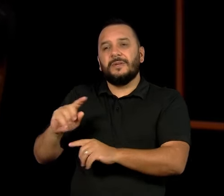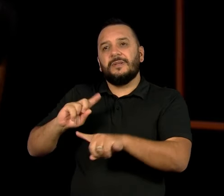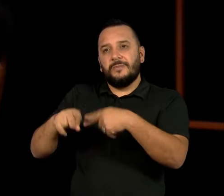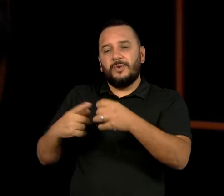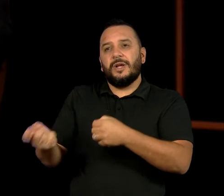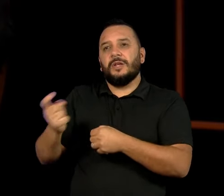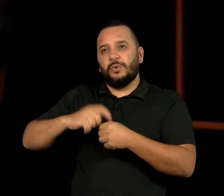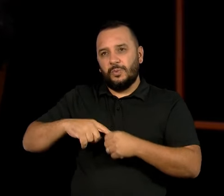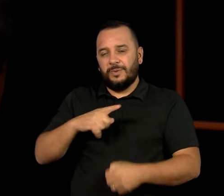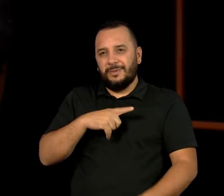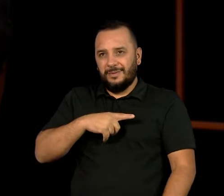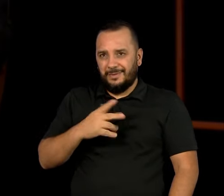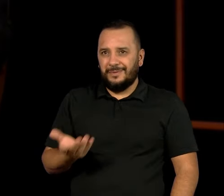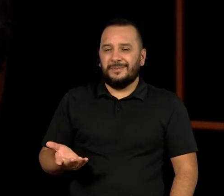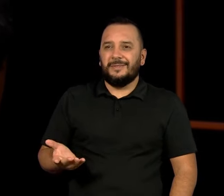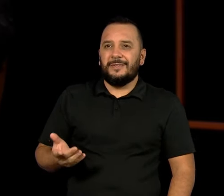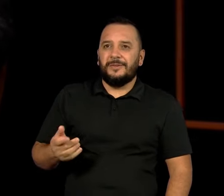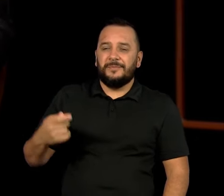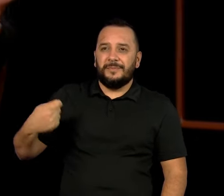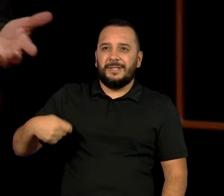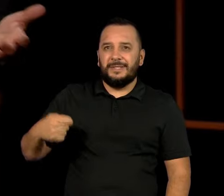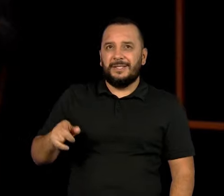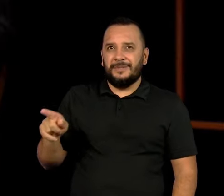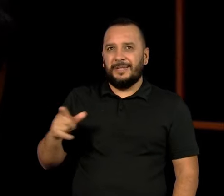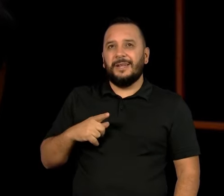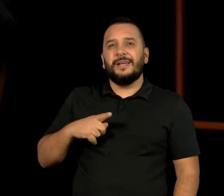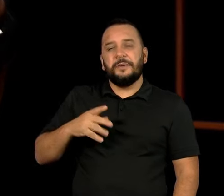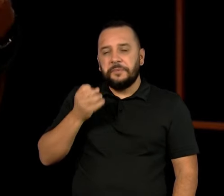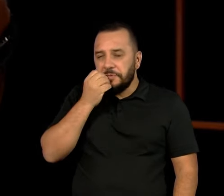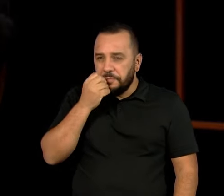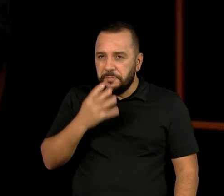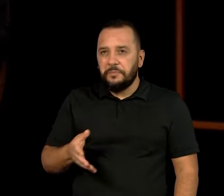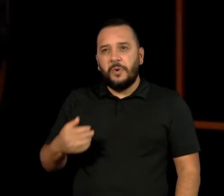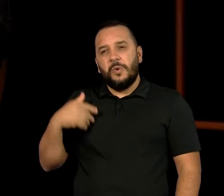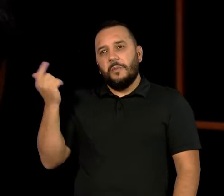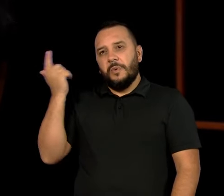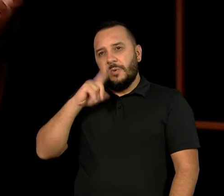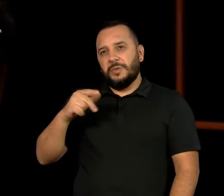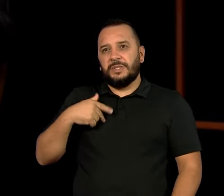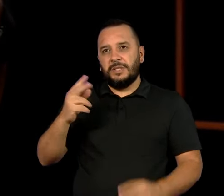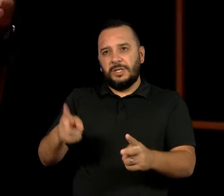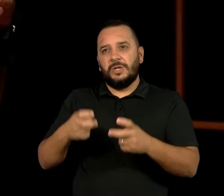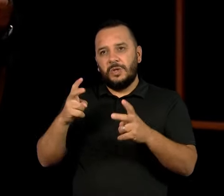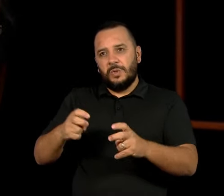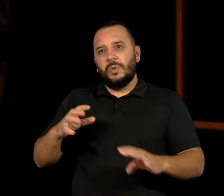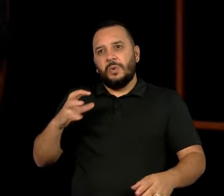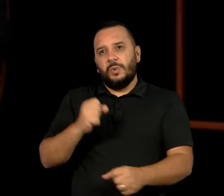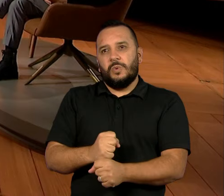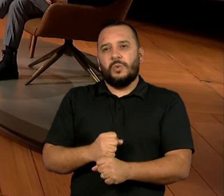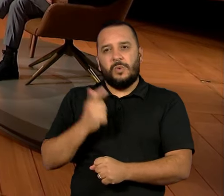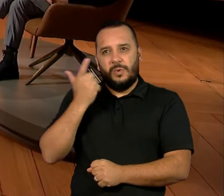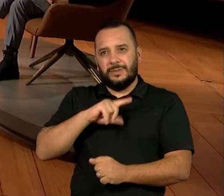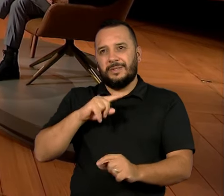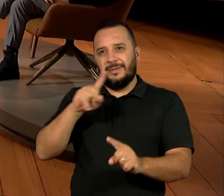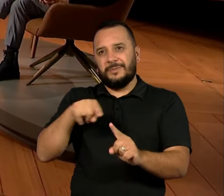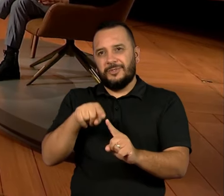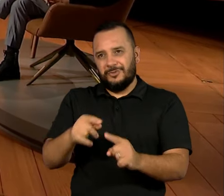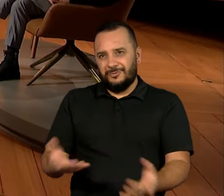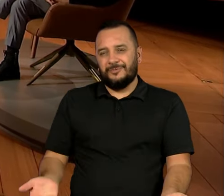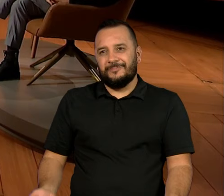lucro. Então é preciso que aquele produto tenha esse potencial de ser lucrativo, de realmente atingir grandes